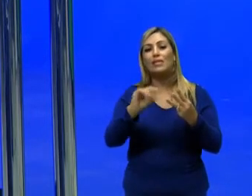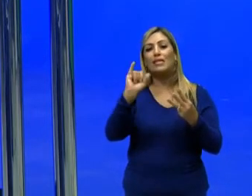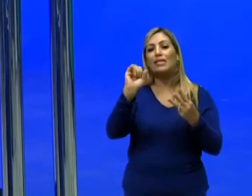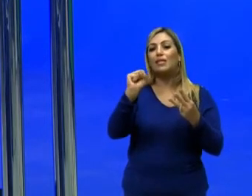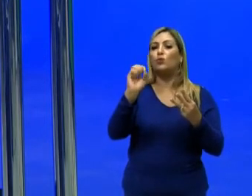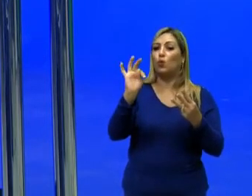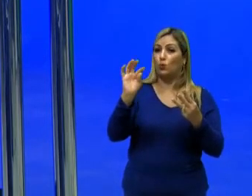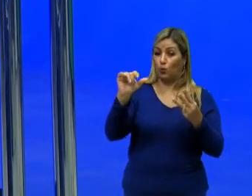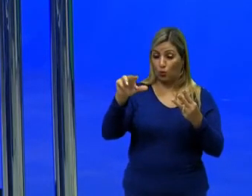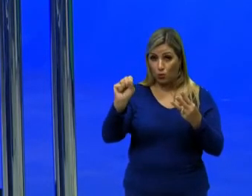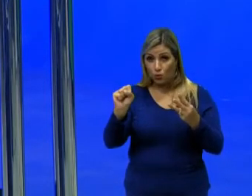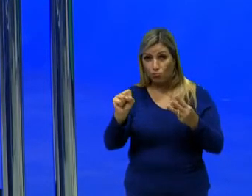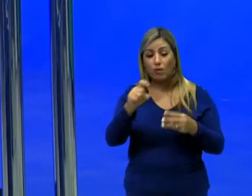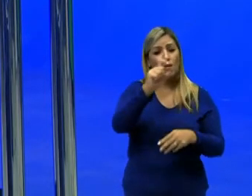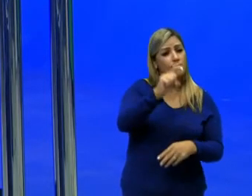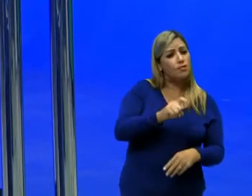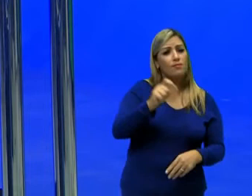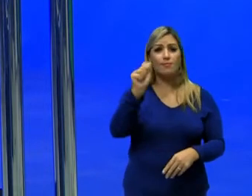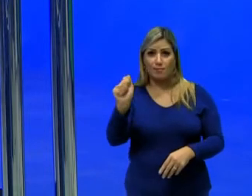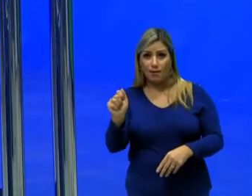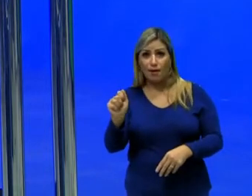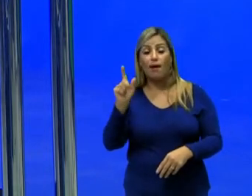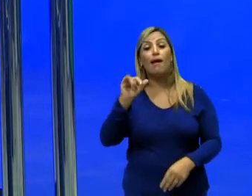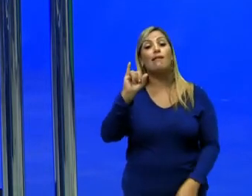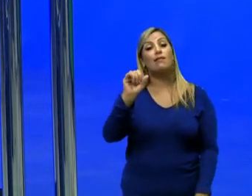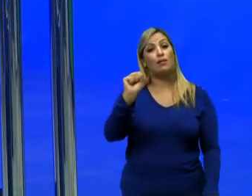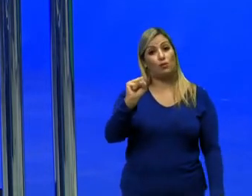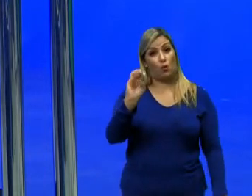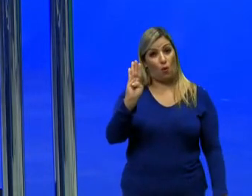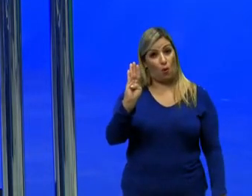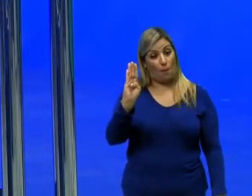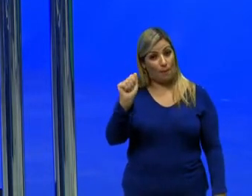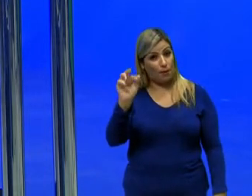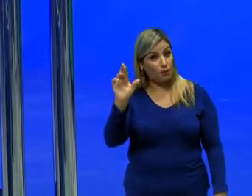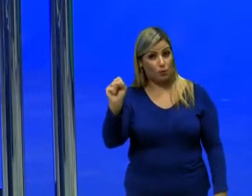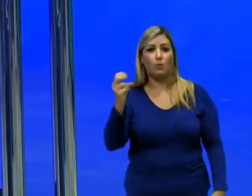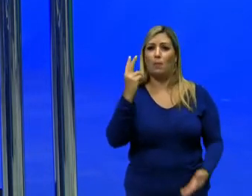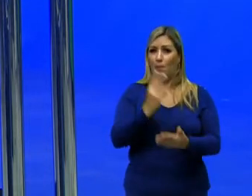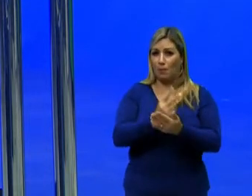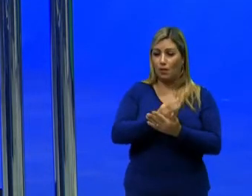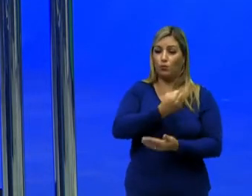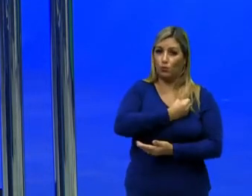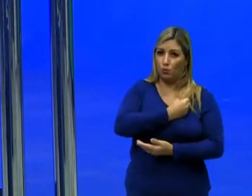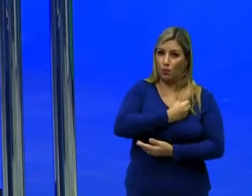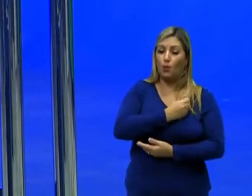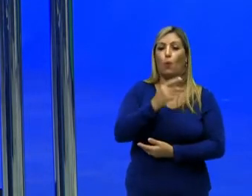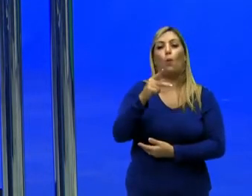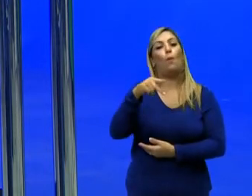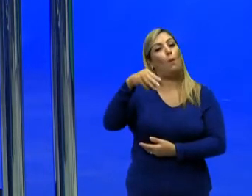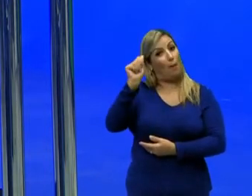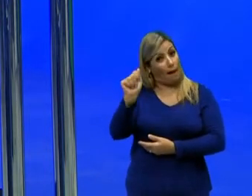só podem ser o que pessoal isóbaros ou seja eles têm o mesmo número de massa